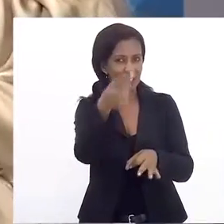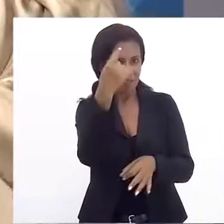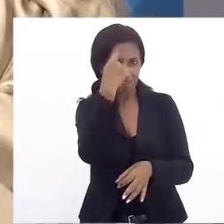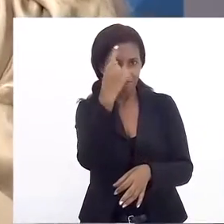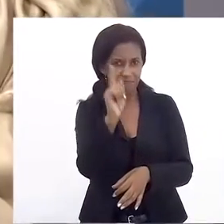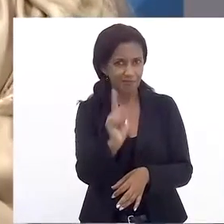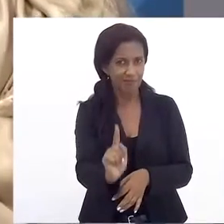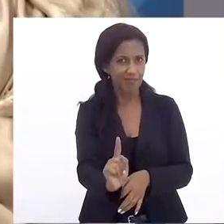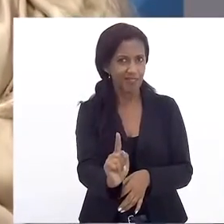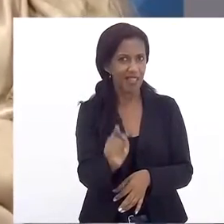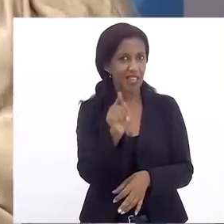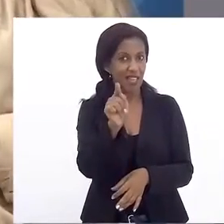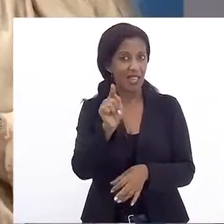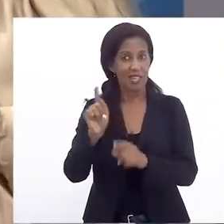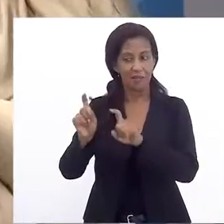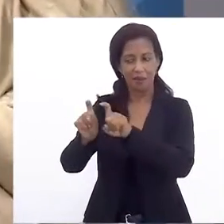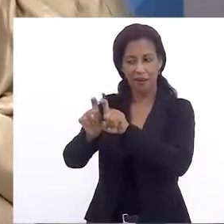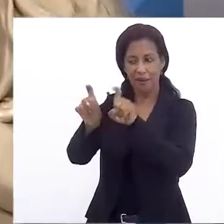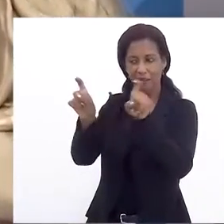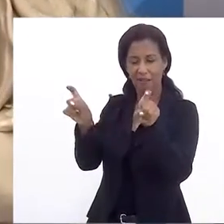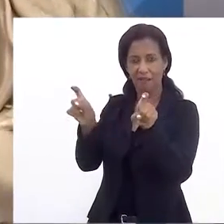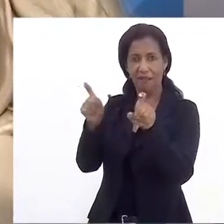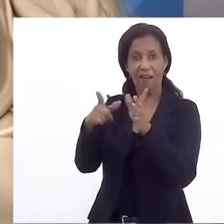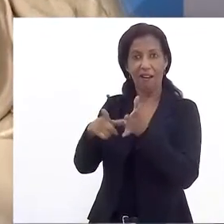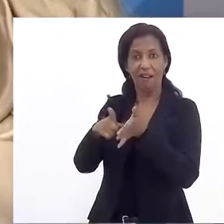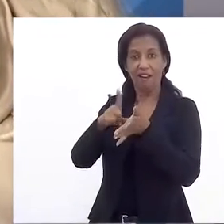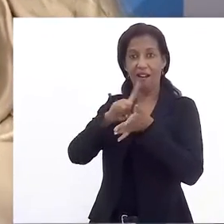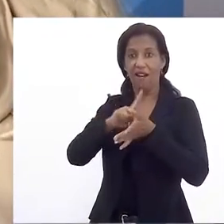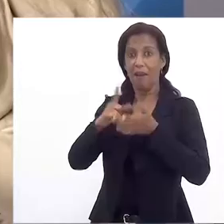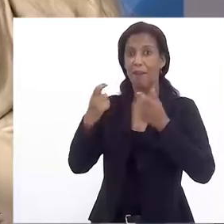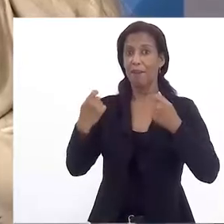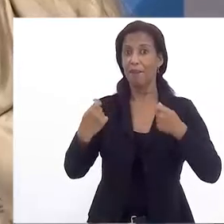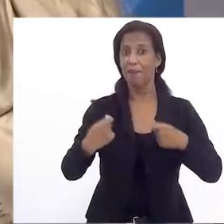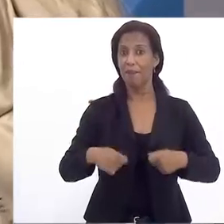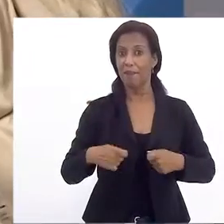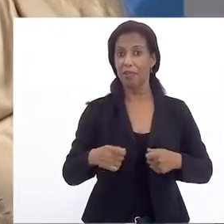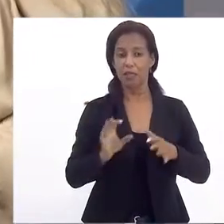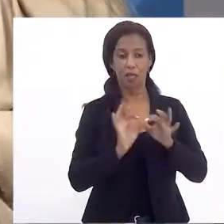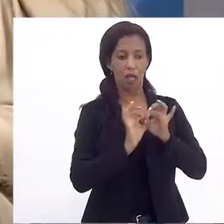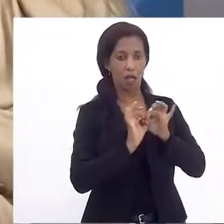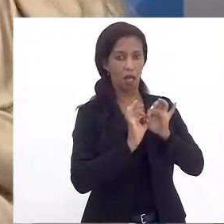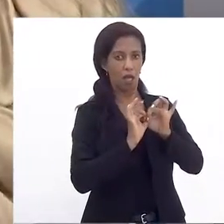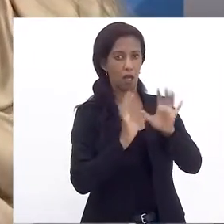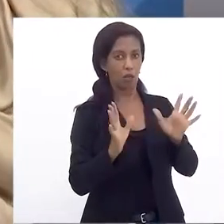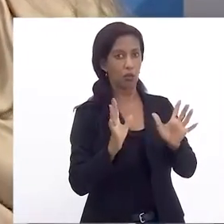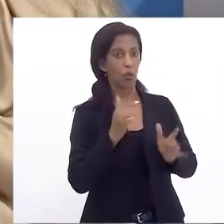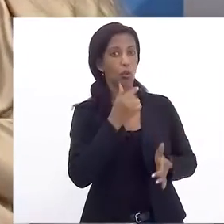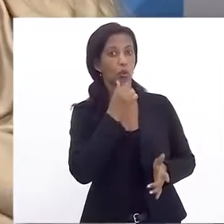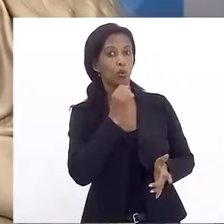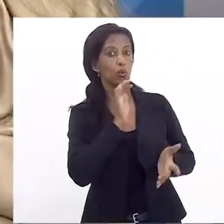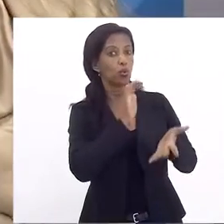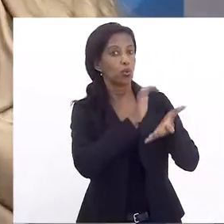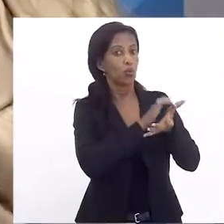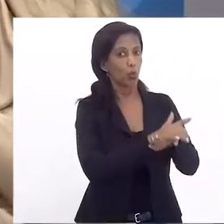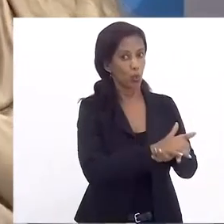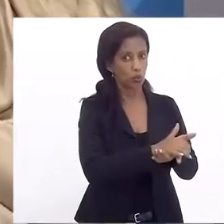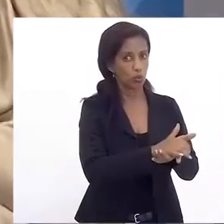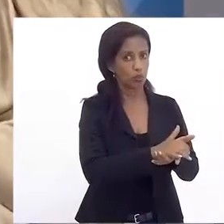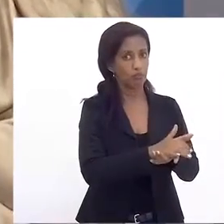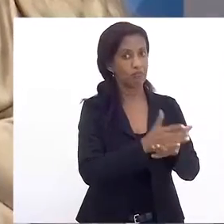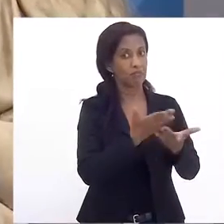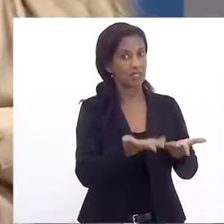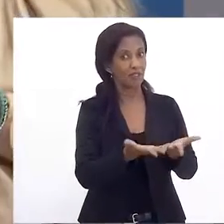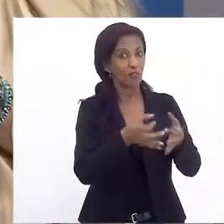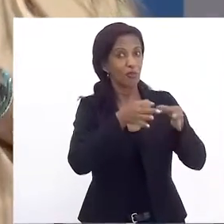certamente você não sabia era que para colocá-lo antes, a mulher precisava da autorização do companheiro ou do